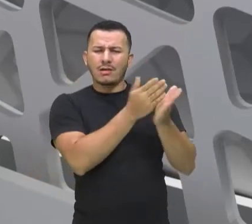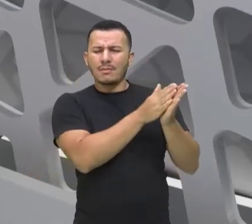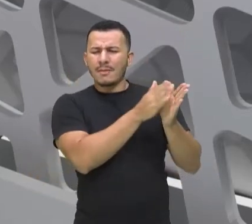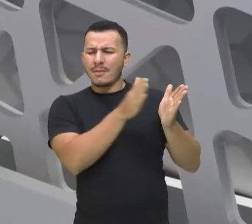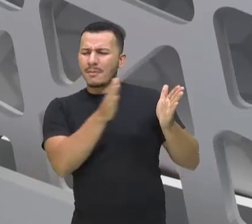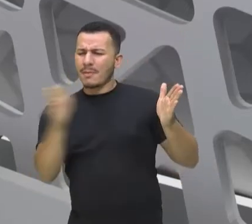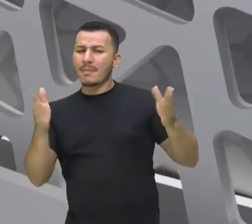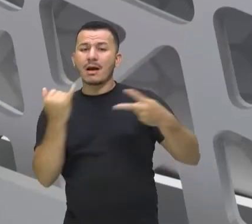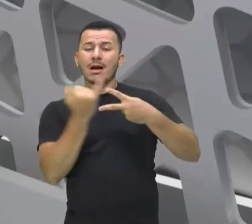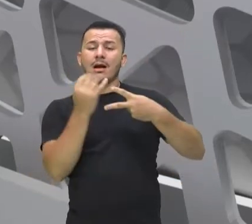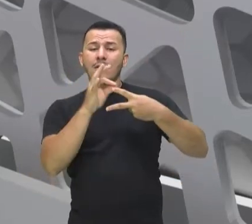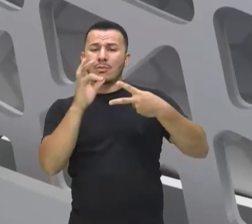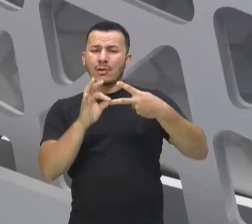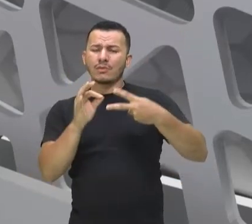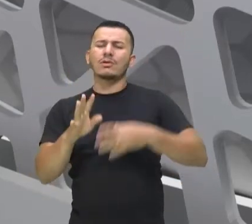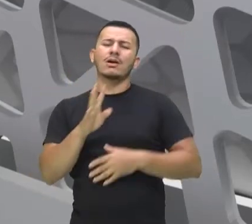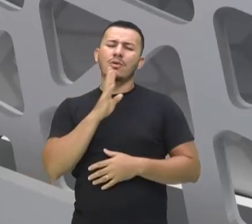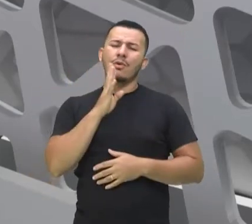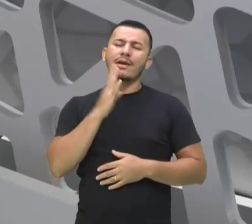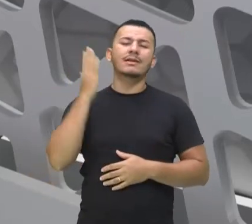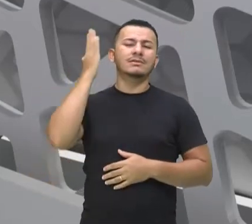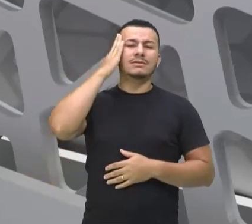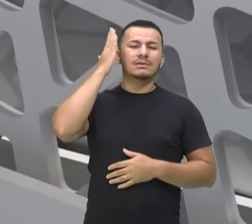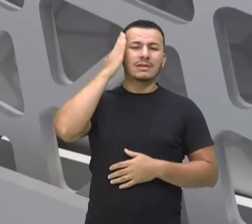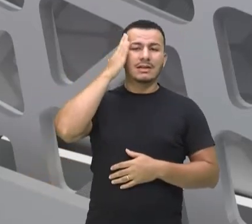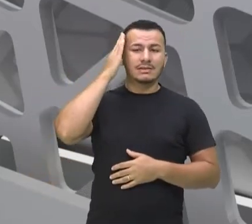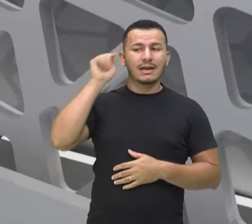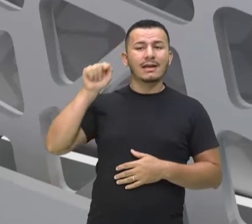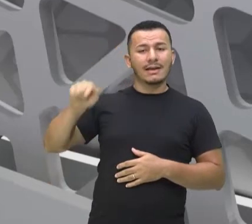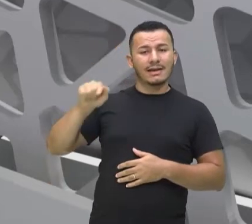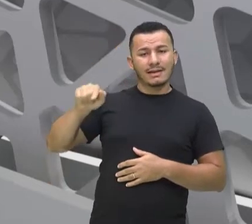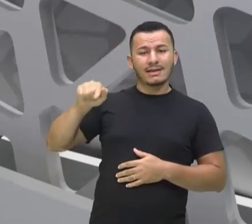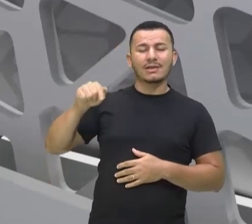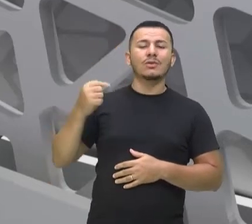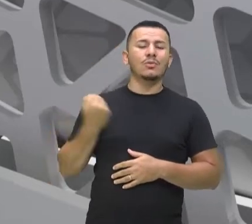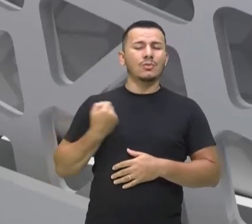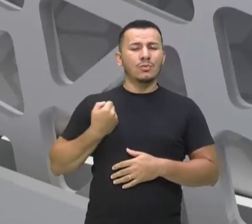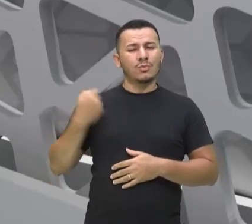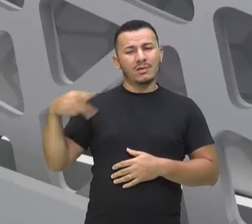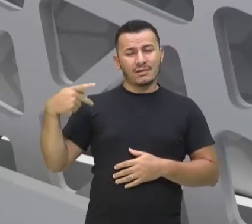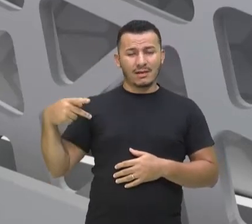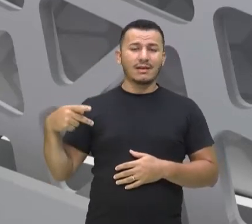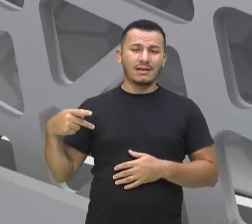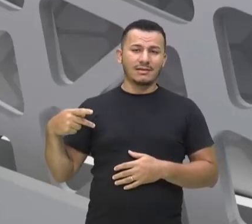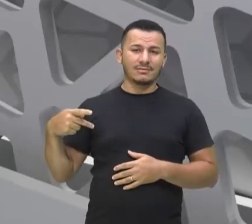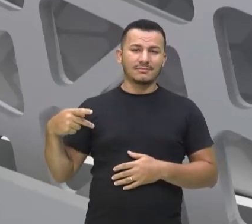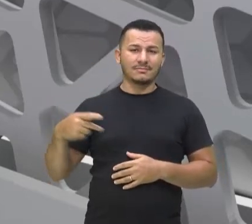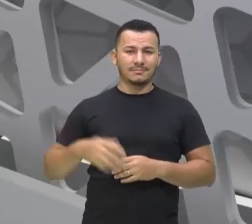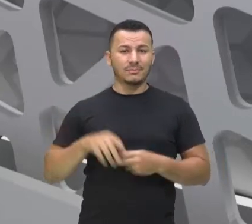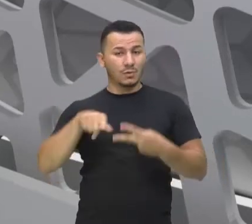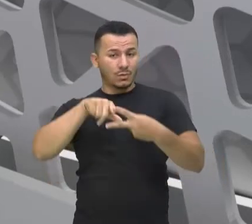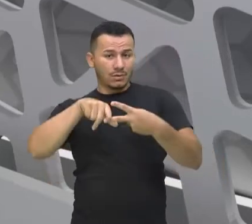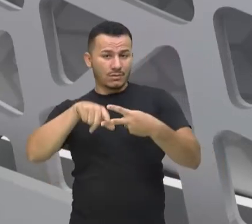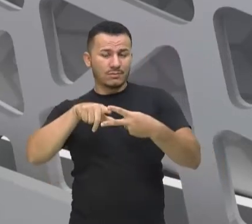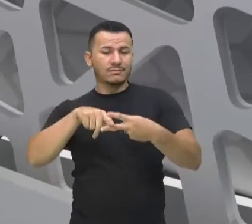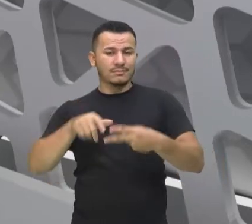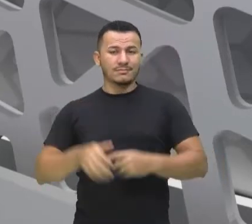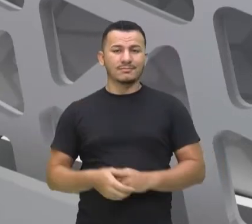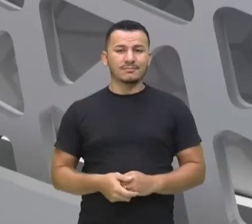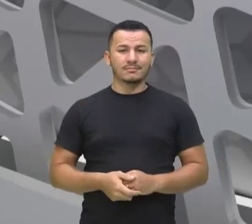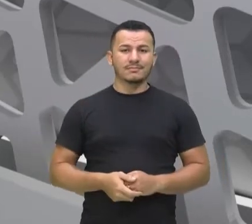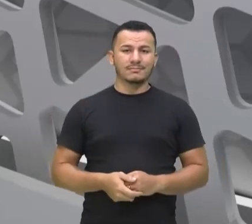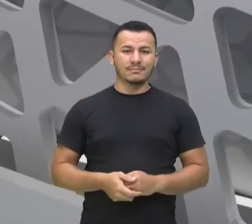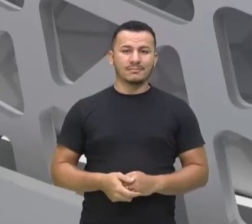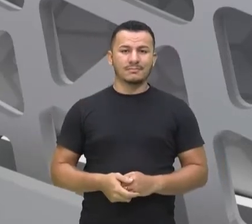nós já temos domínio de saber o valor, né, do ângulo interno,